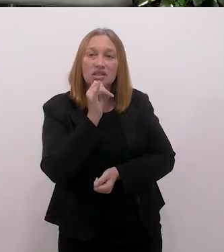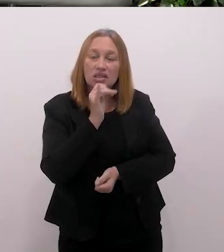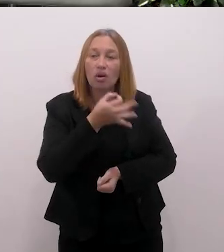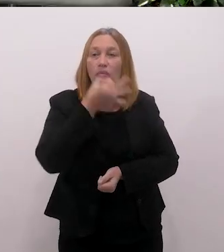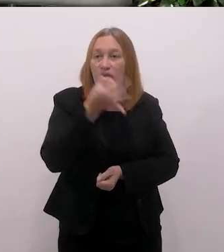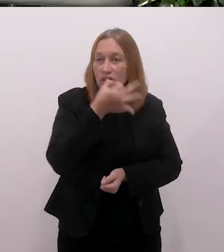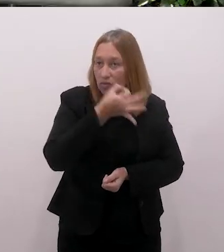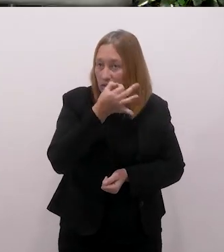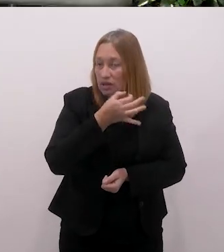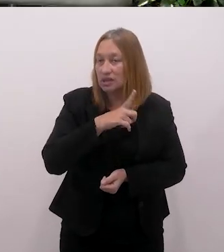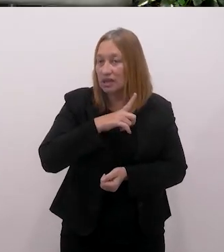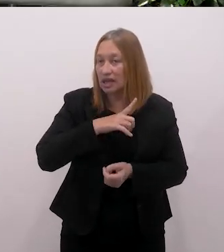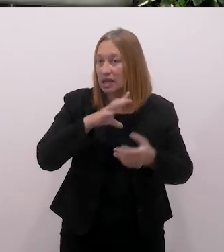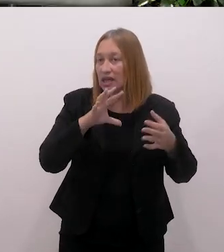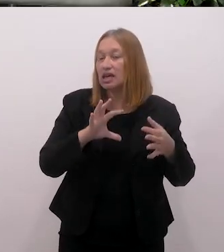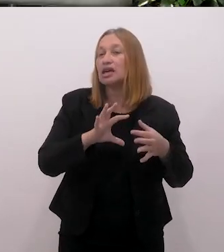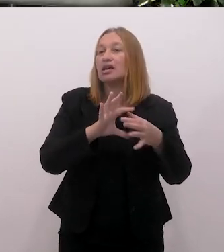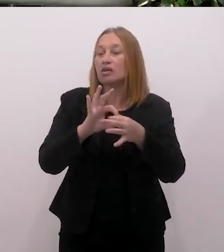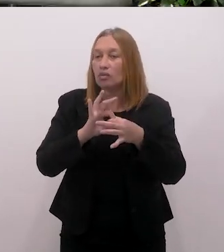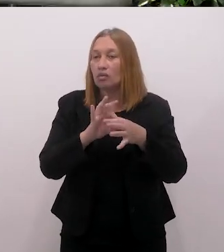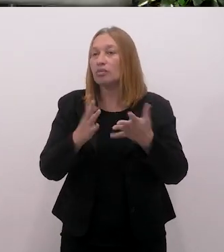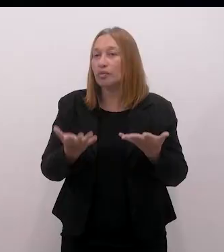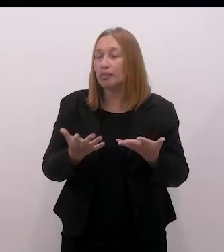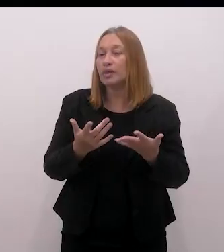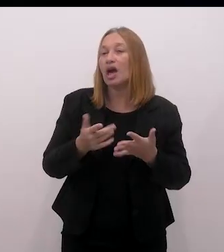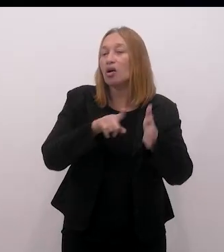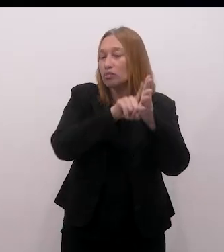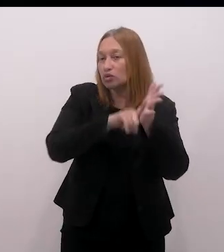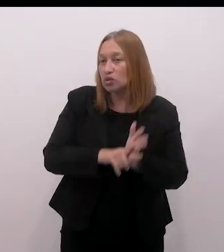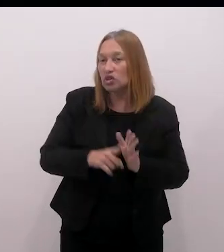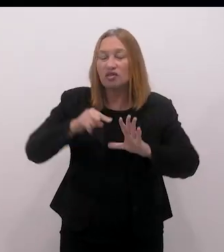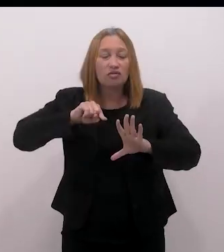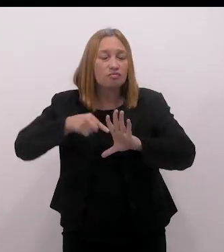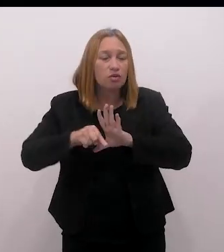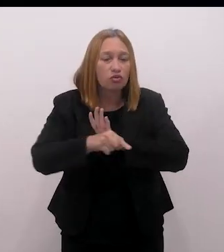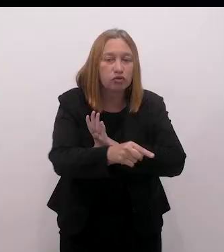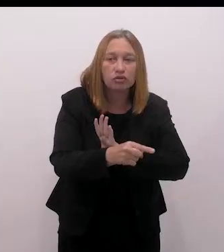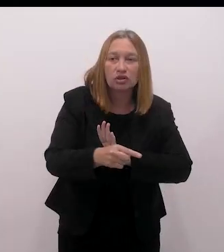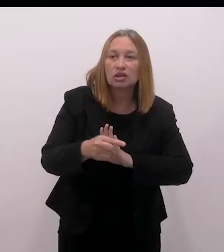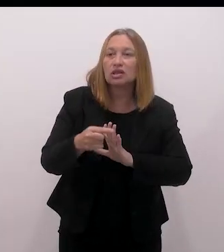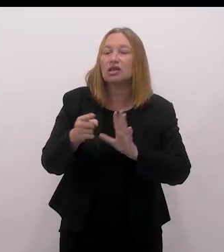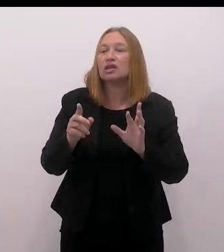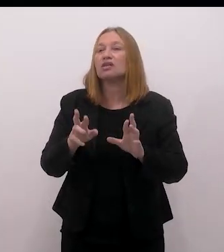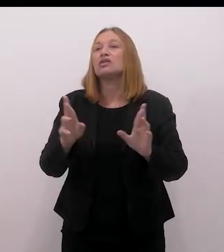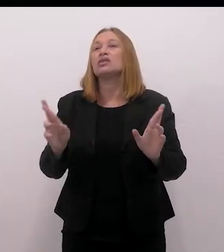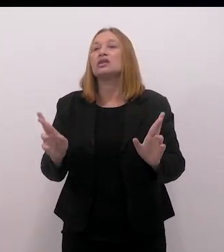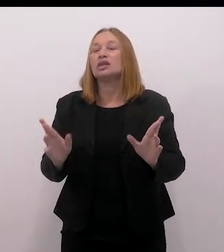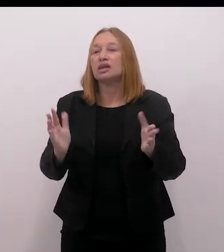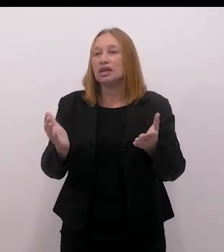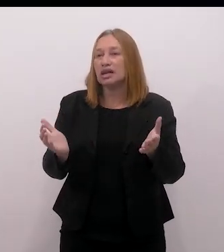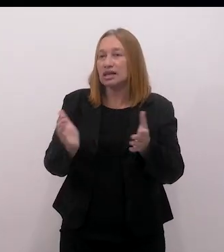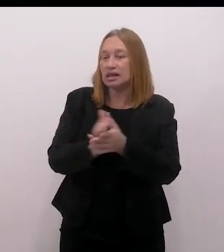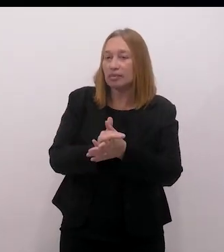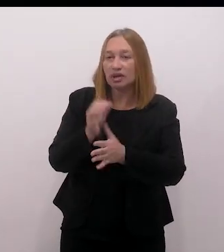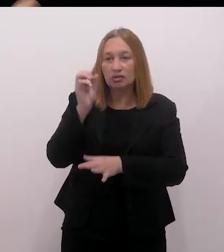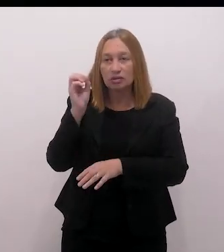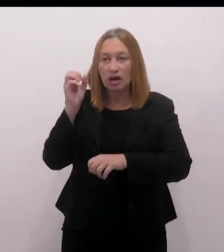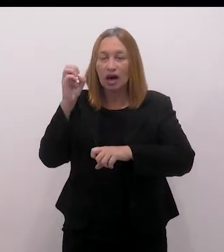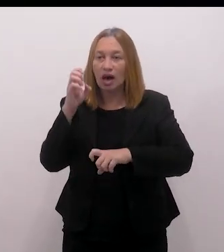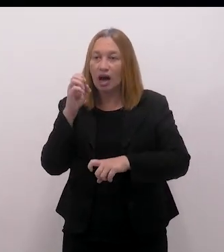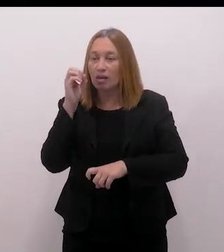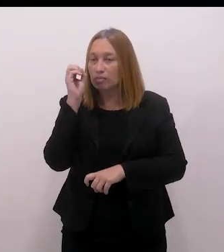universo e entender se a gente tem coisas em comum. E aí eu mergulhei na pesquisa sobre infinitos